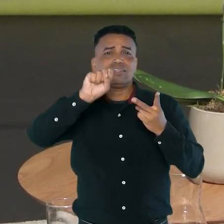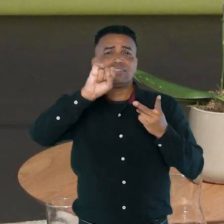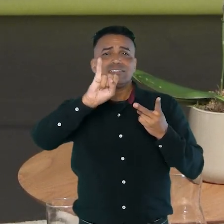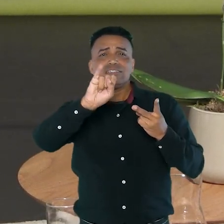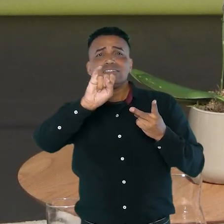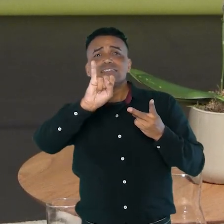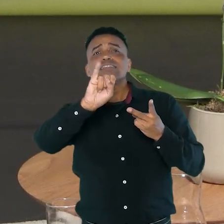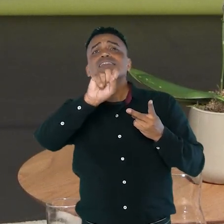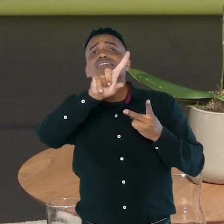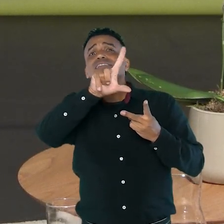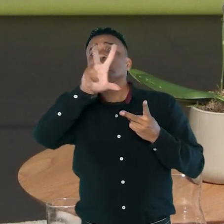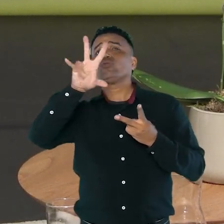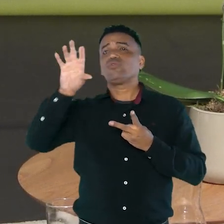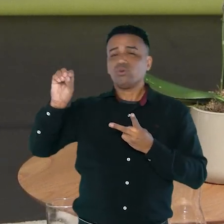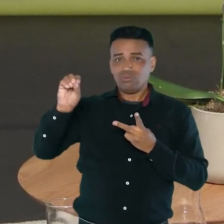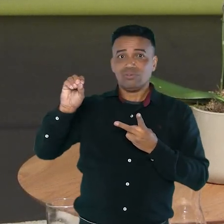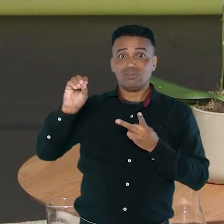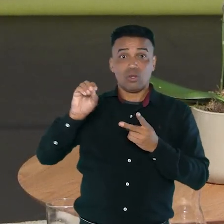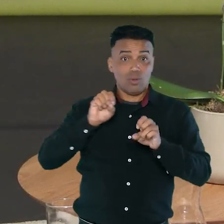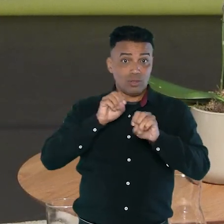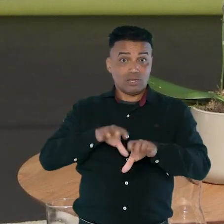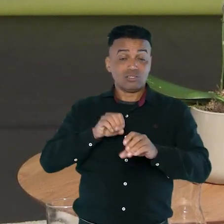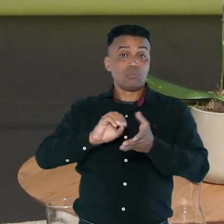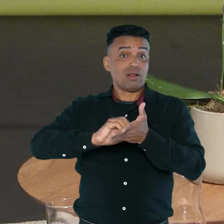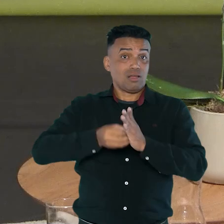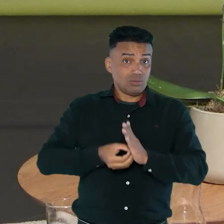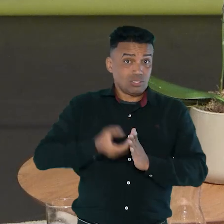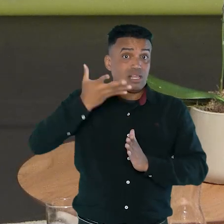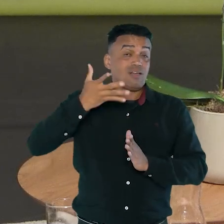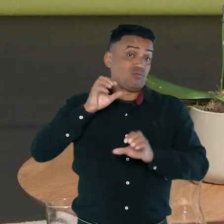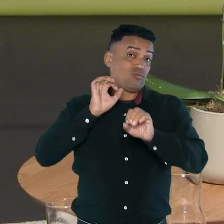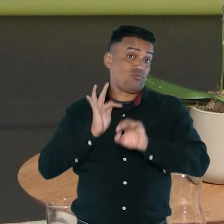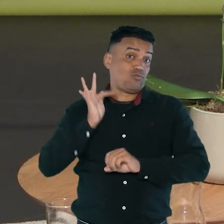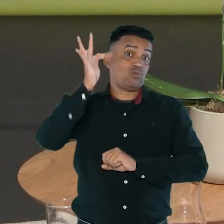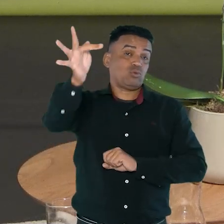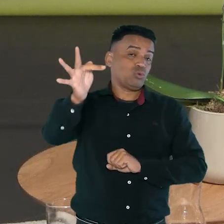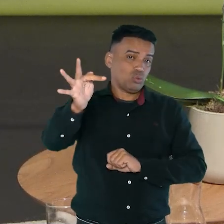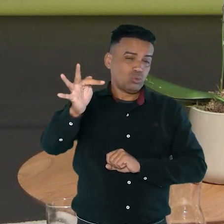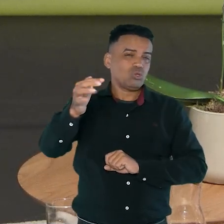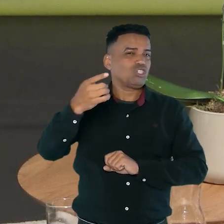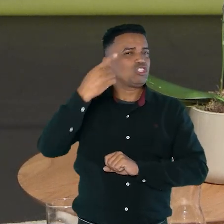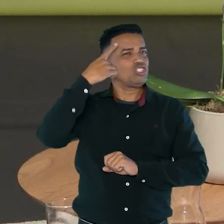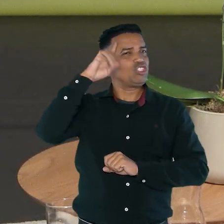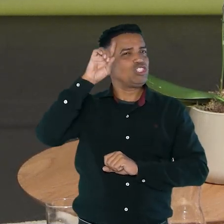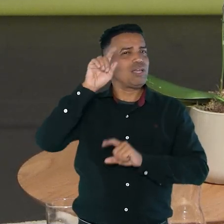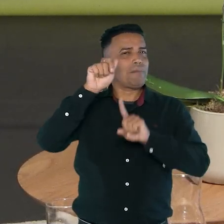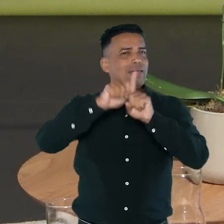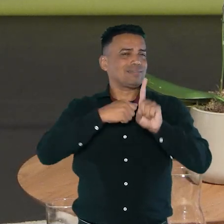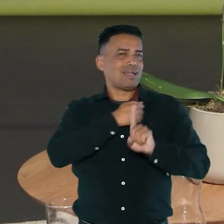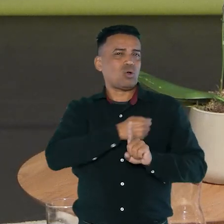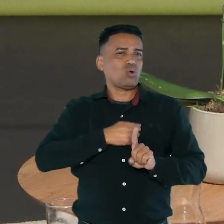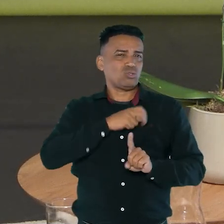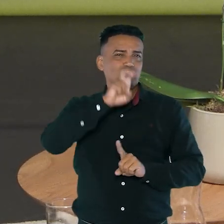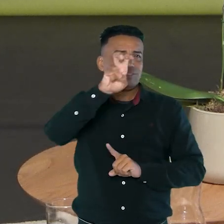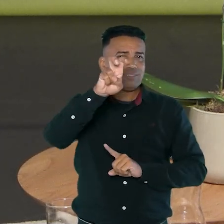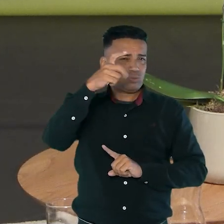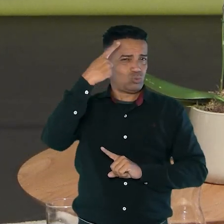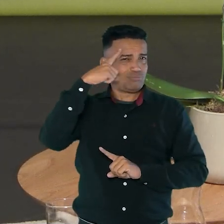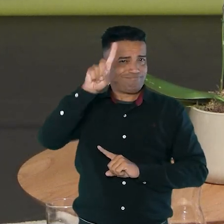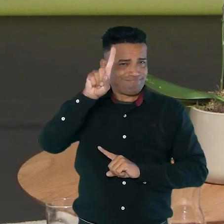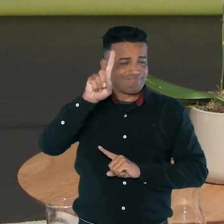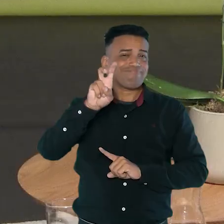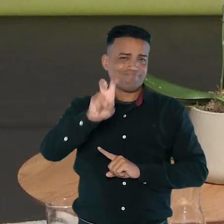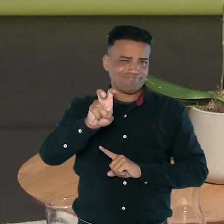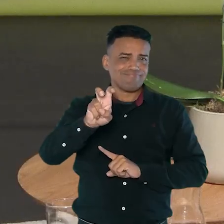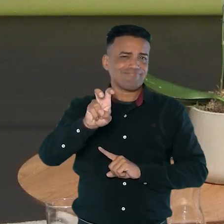para falar sobre educação para um futuro sustentável, no dia 5/8. Então, se sentirem mobilizados, venham